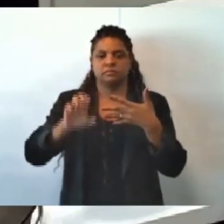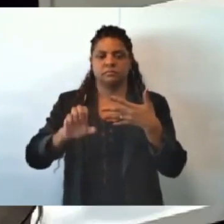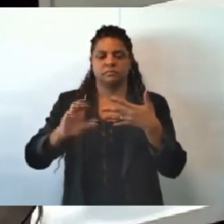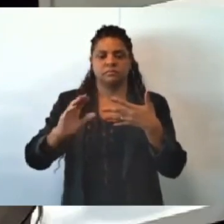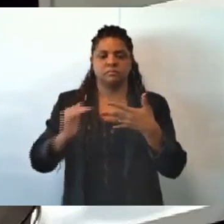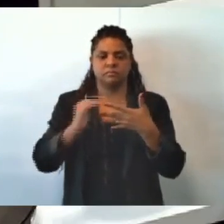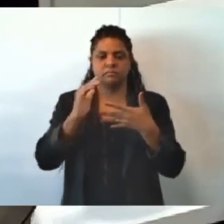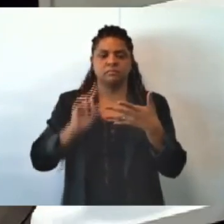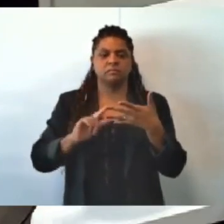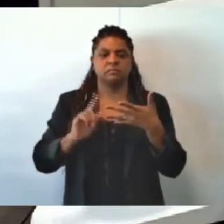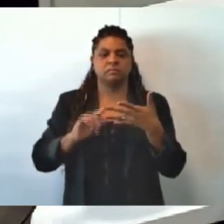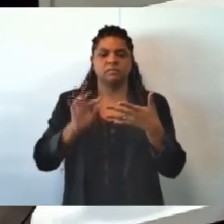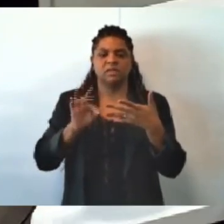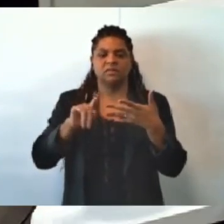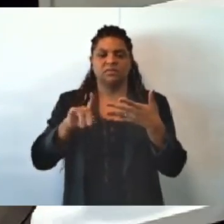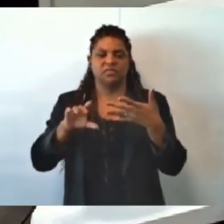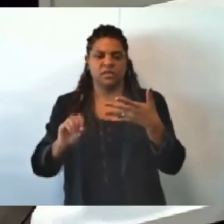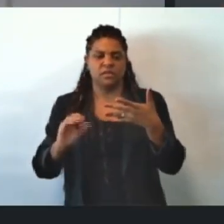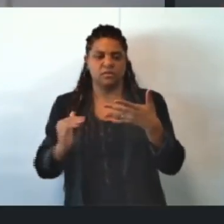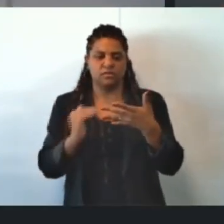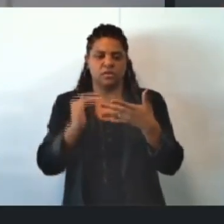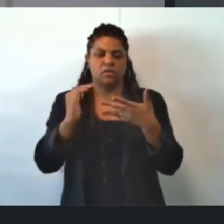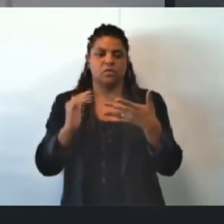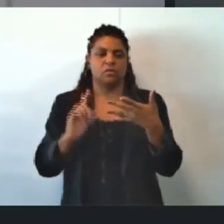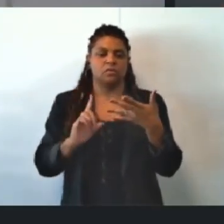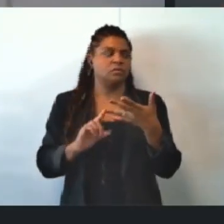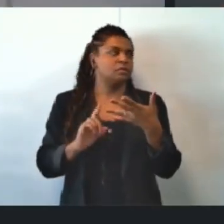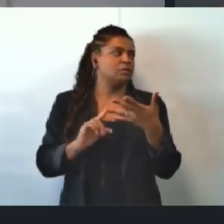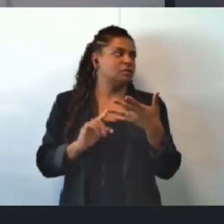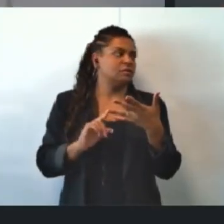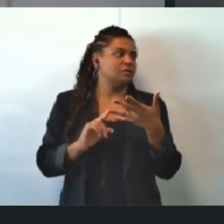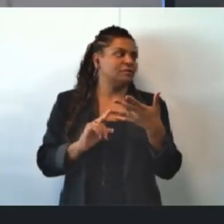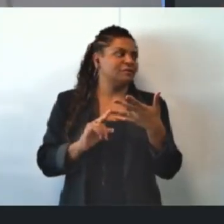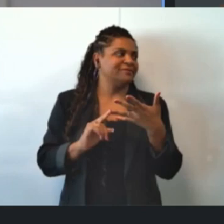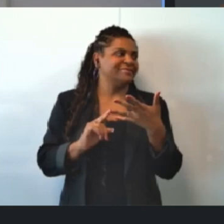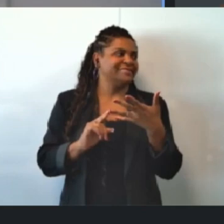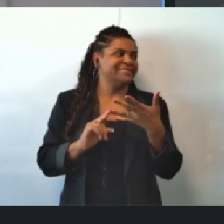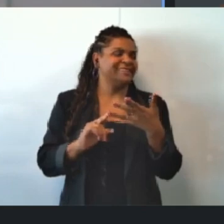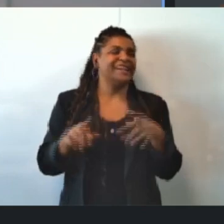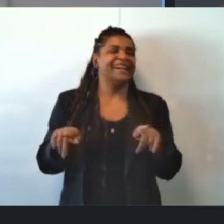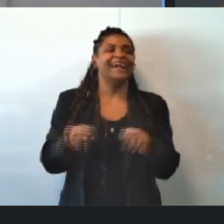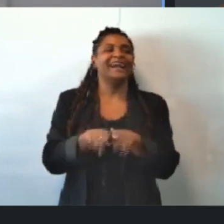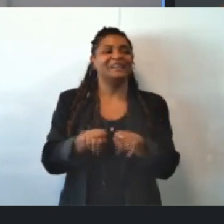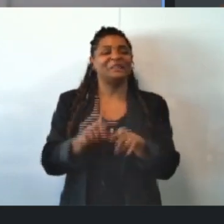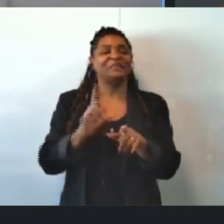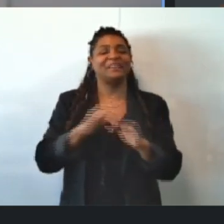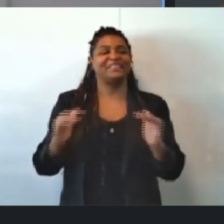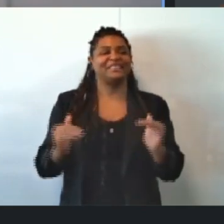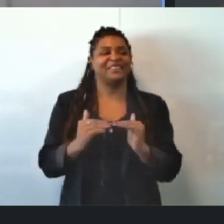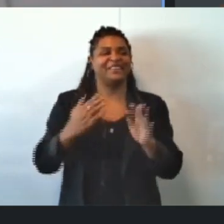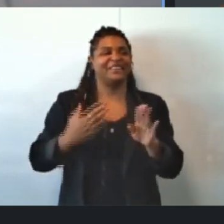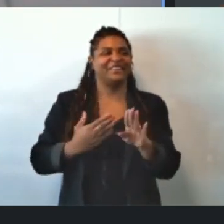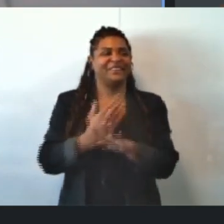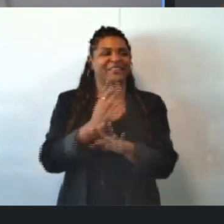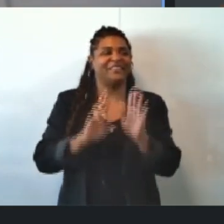acordo. Fernando Luiz. Com requerimento. Eu também estou de acordo. Está aprovado o